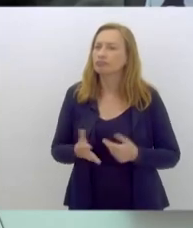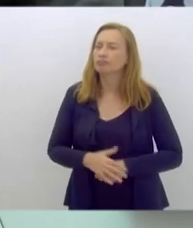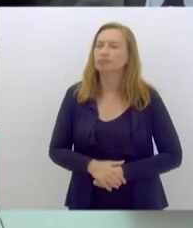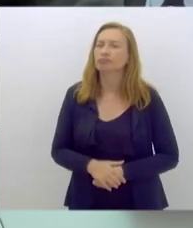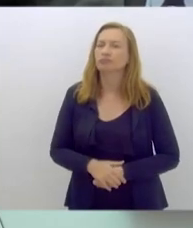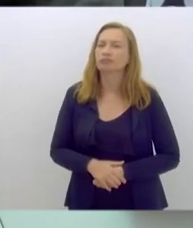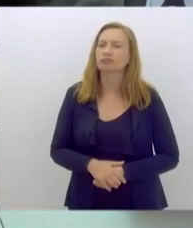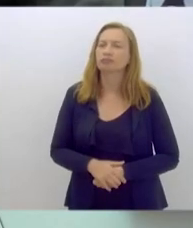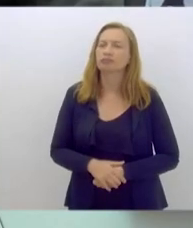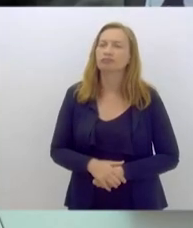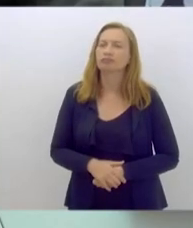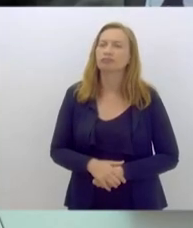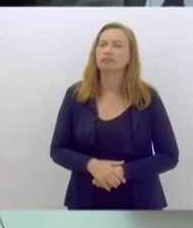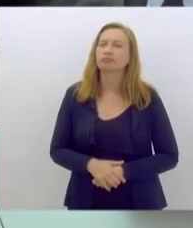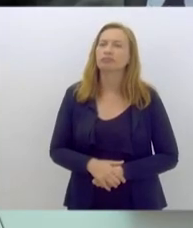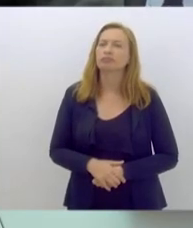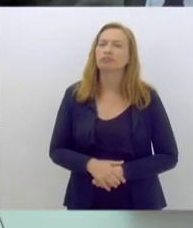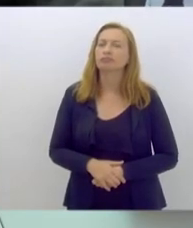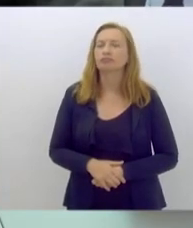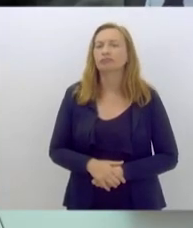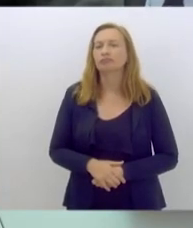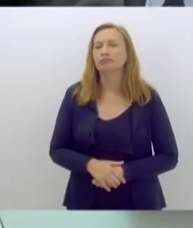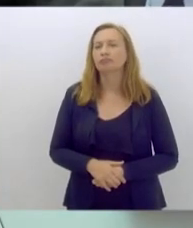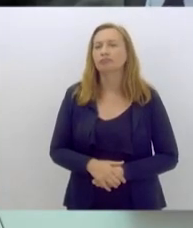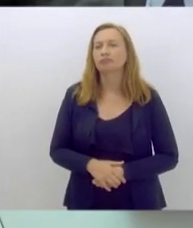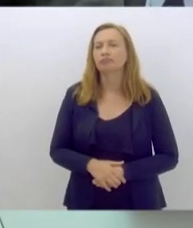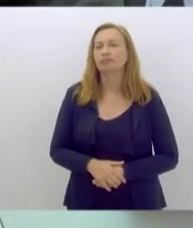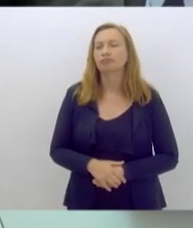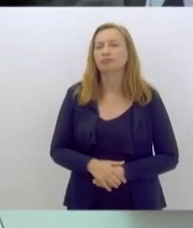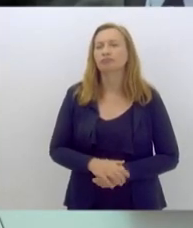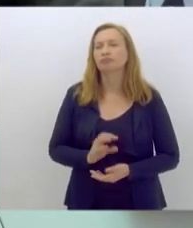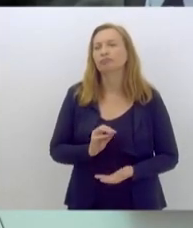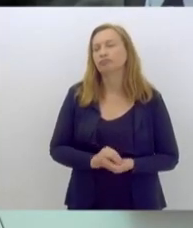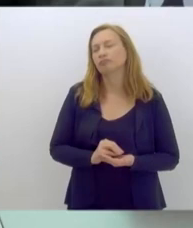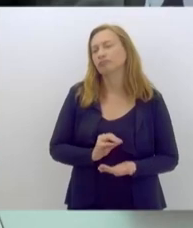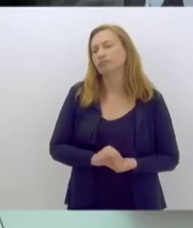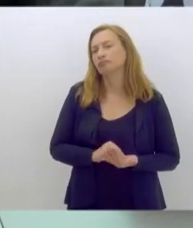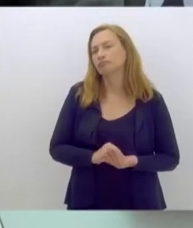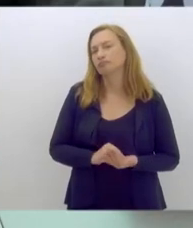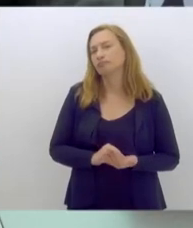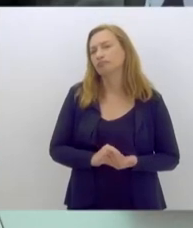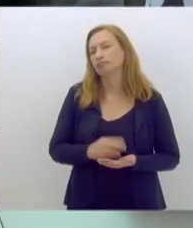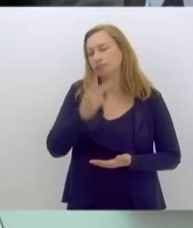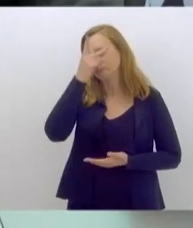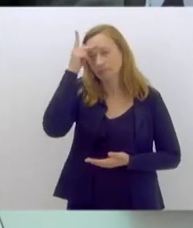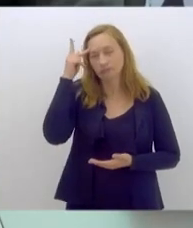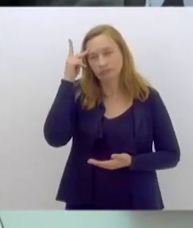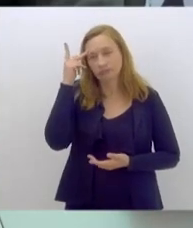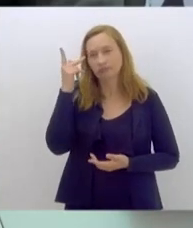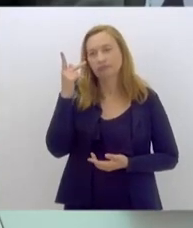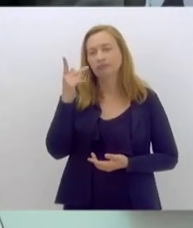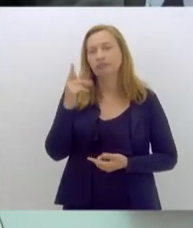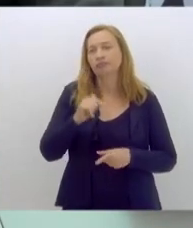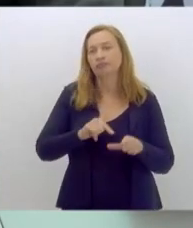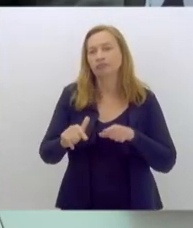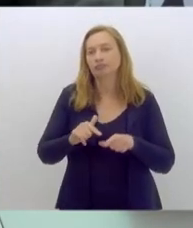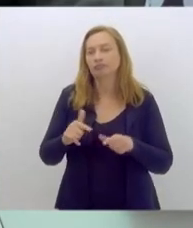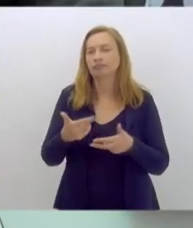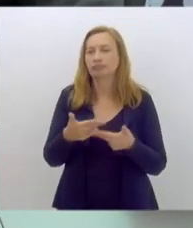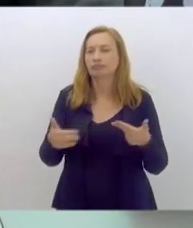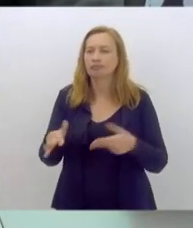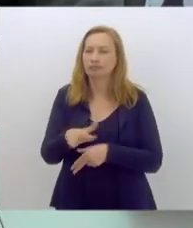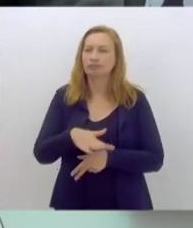situação absolutamente dramática do ponto de vista da falta de existência de pessoa e muitas áreas né